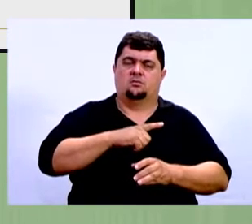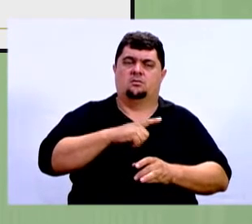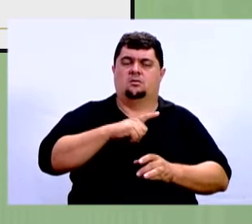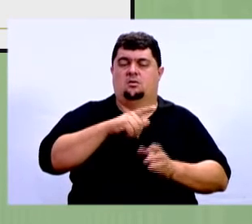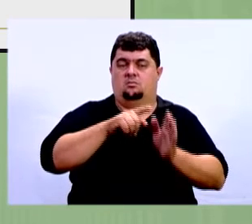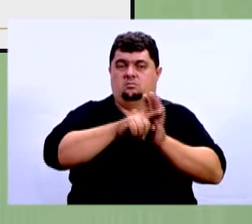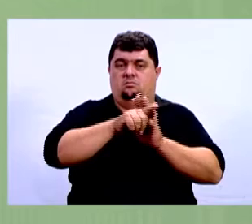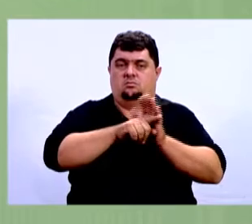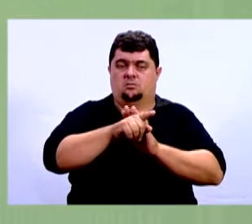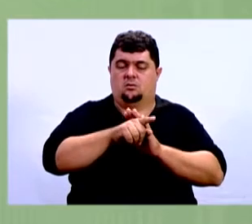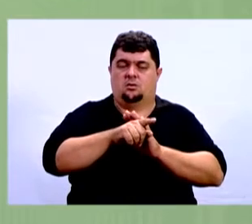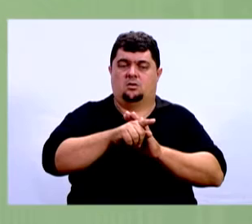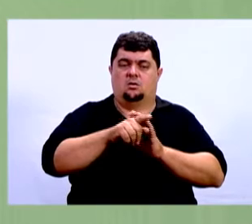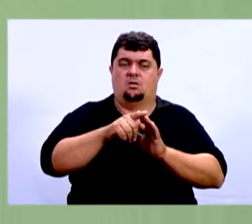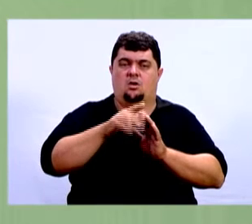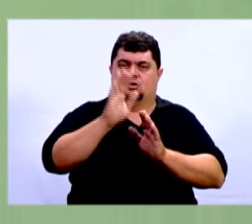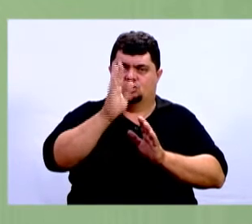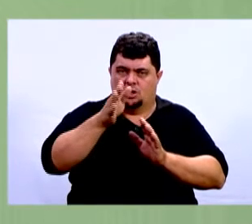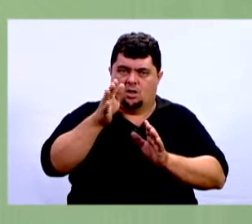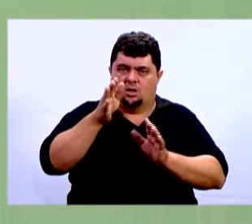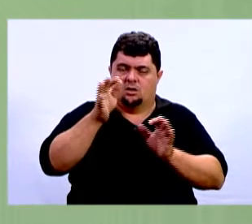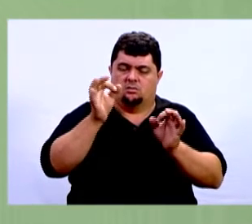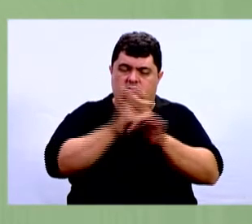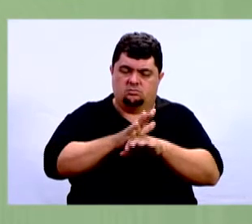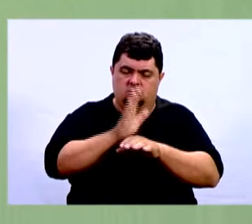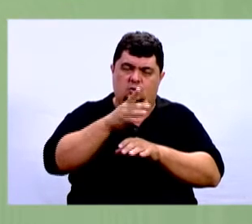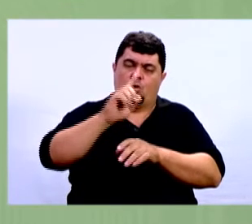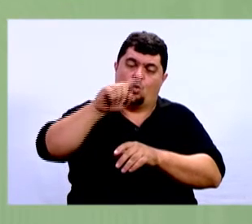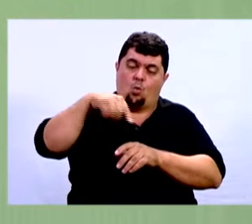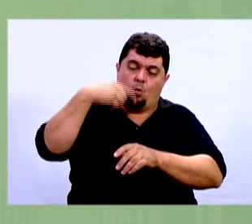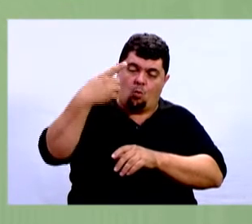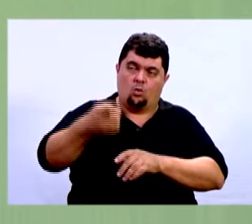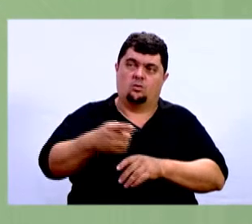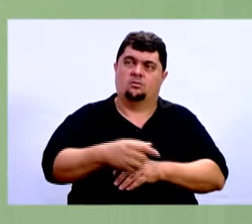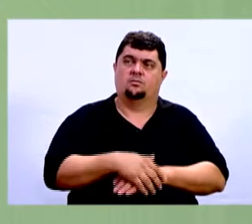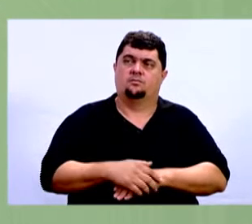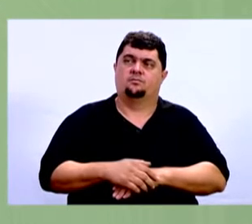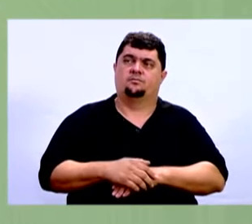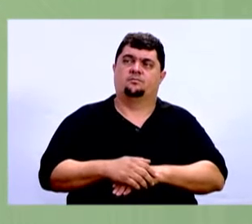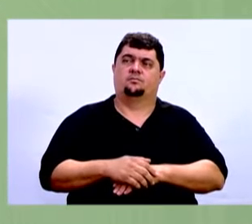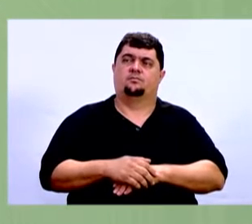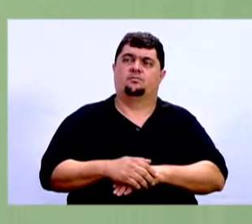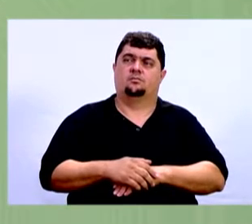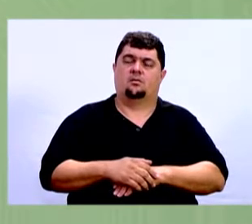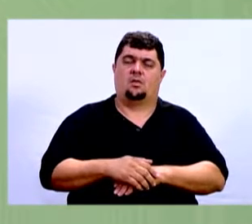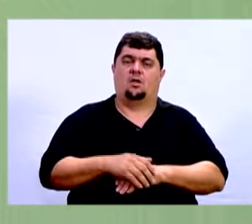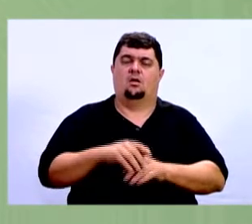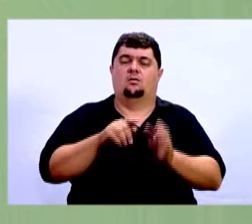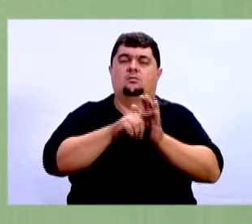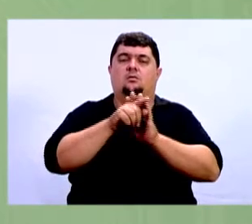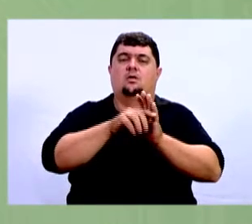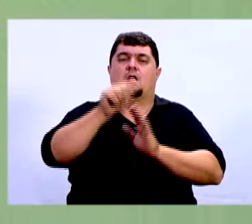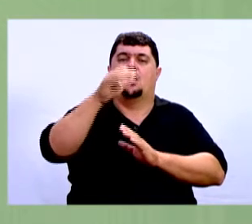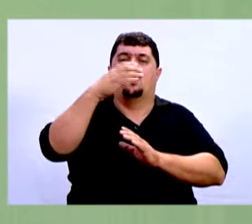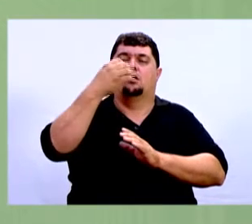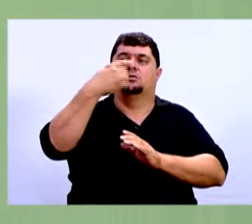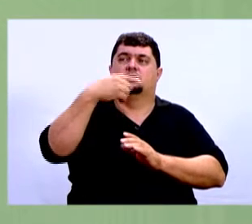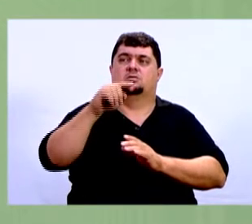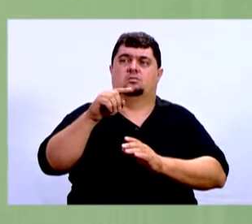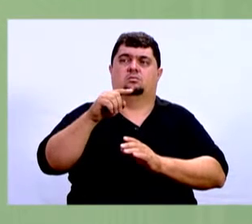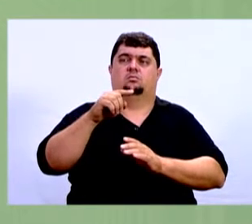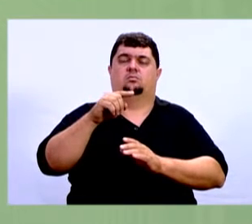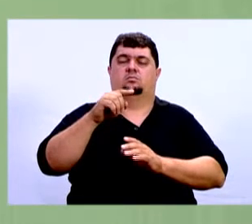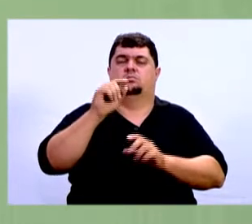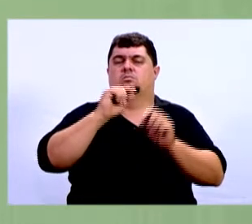depois do fato ocorrido. E aí a gente vai ver algum desses modelos aqui, ó. Pesquisa-ação.